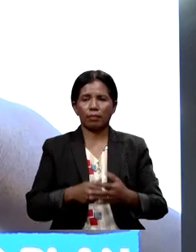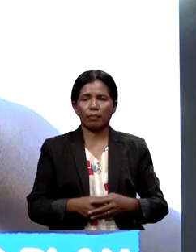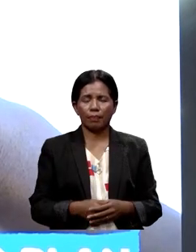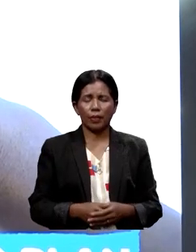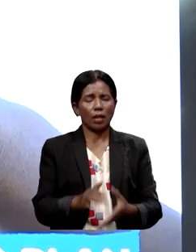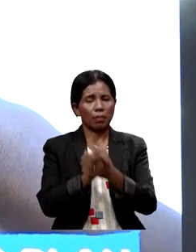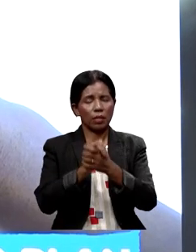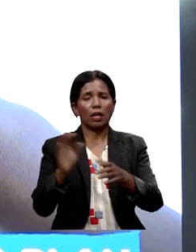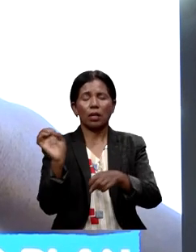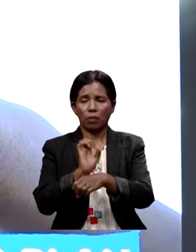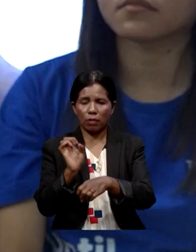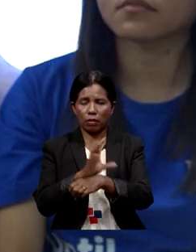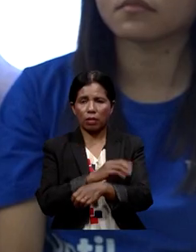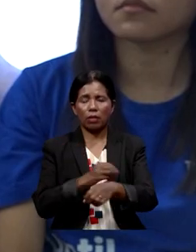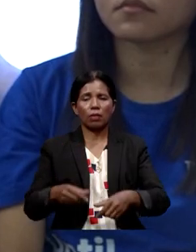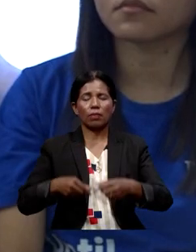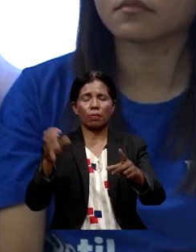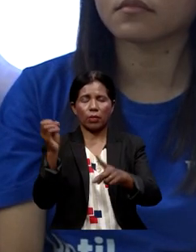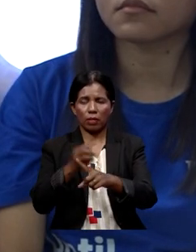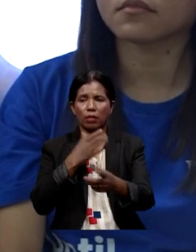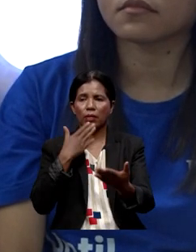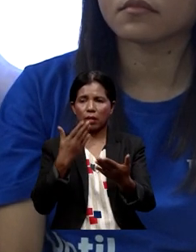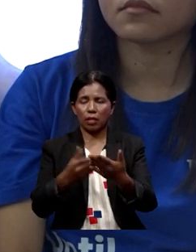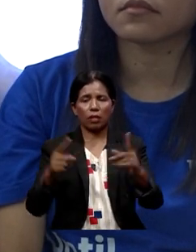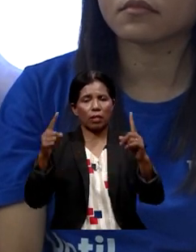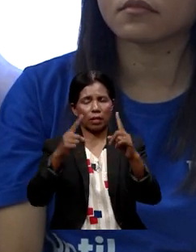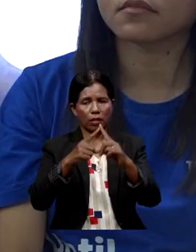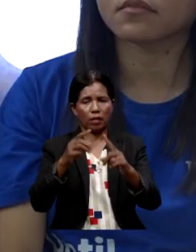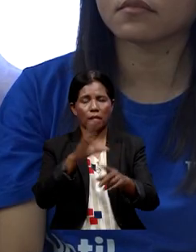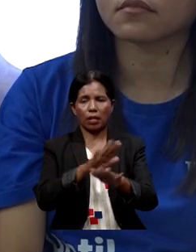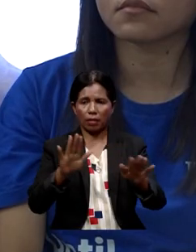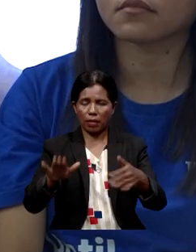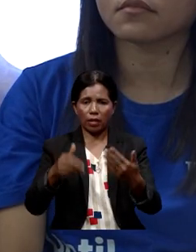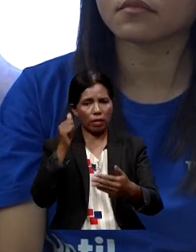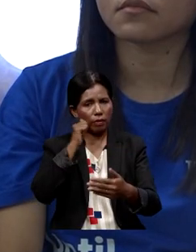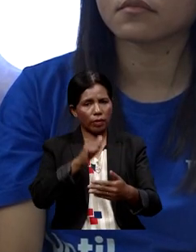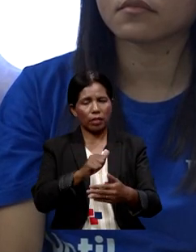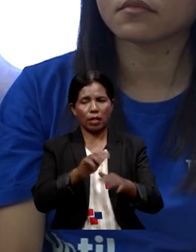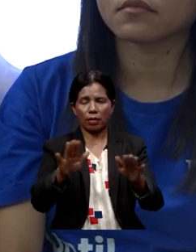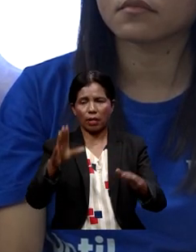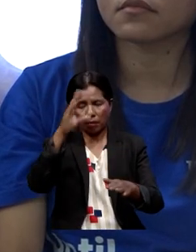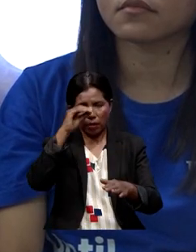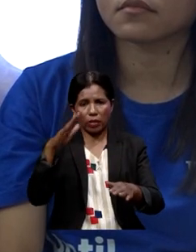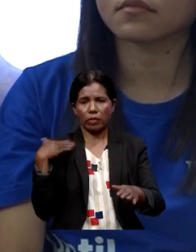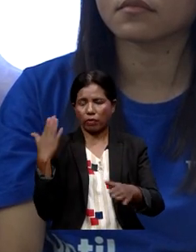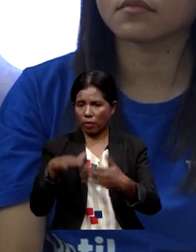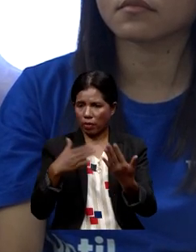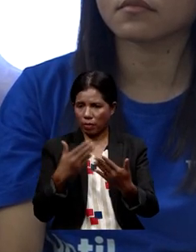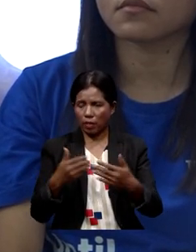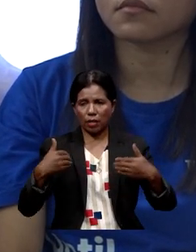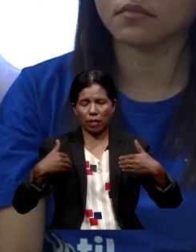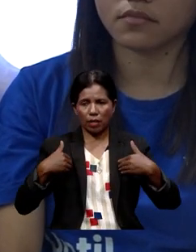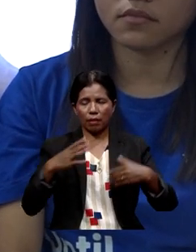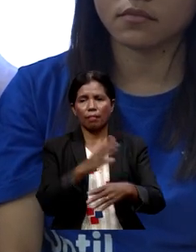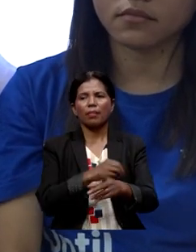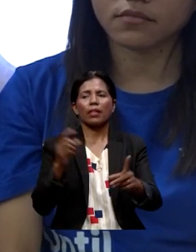meta em economia local, no for oportunidade de emprego, nia atunune lo barik feto lo barik mane no jovem sira beli opção nebe